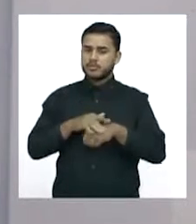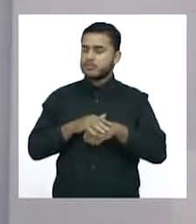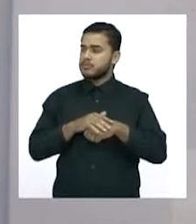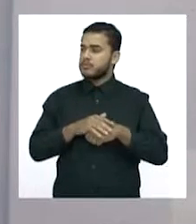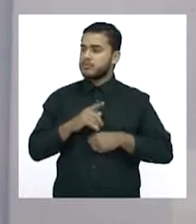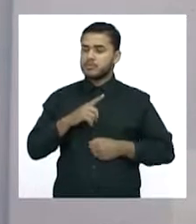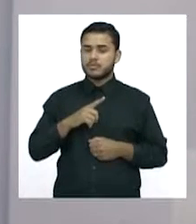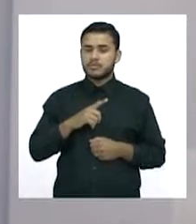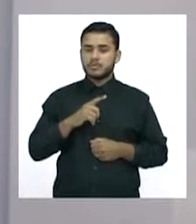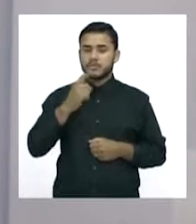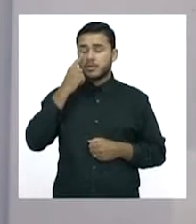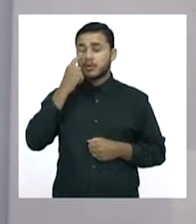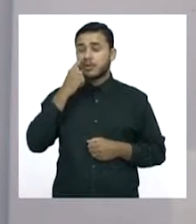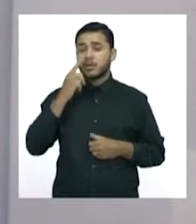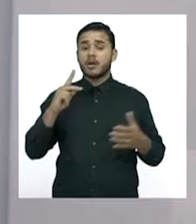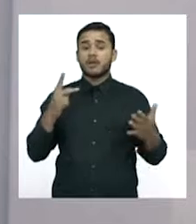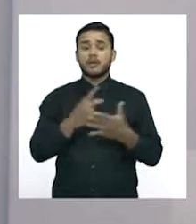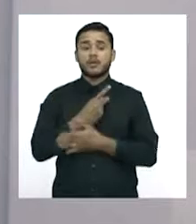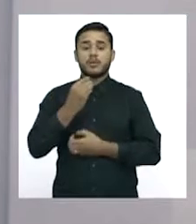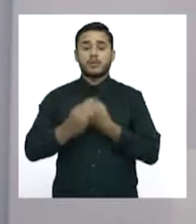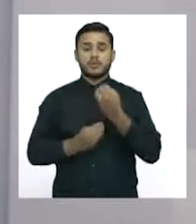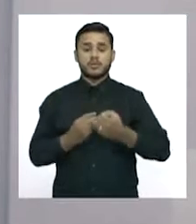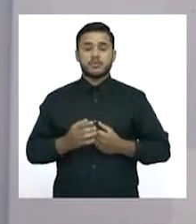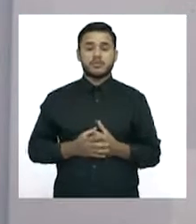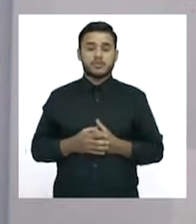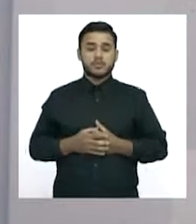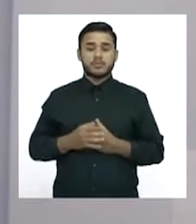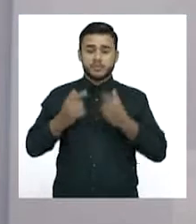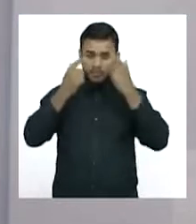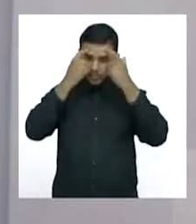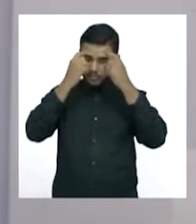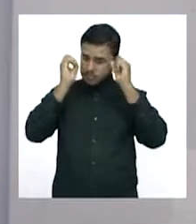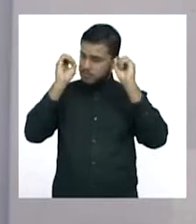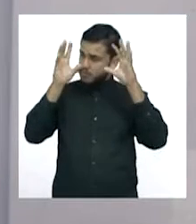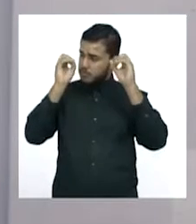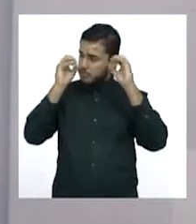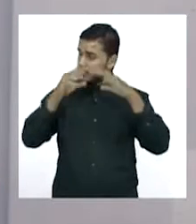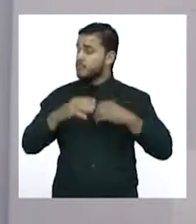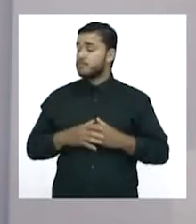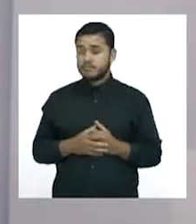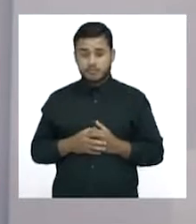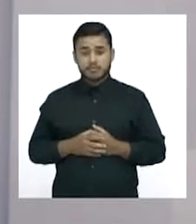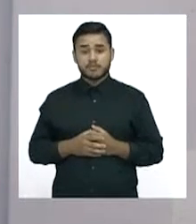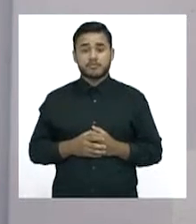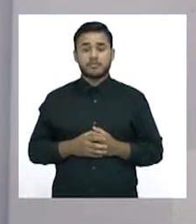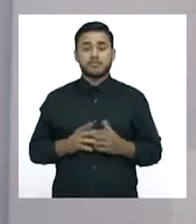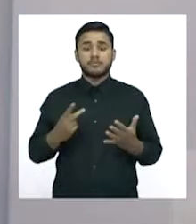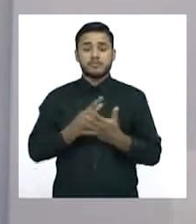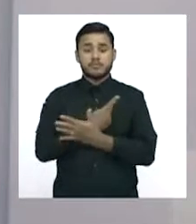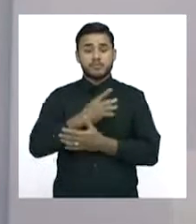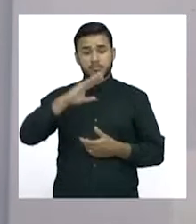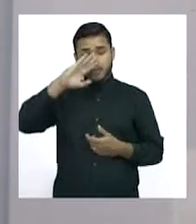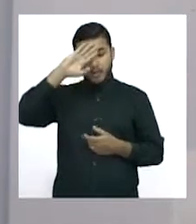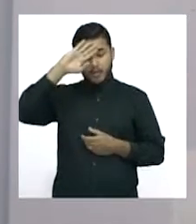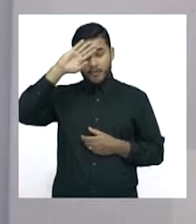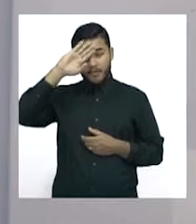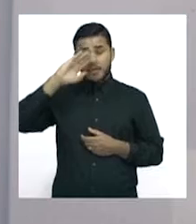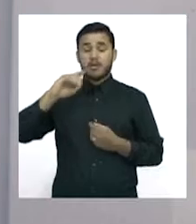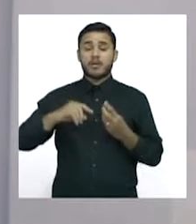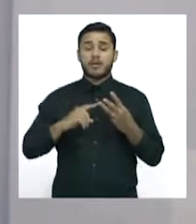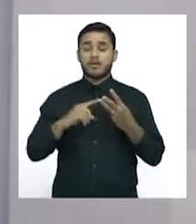da criptococose, você pode ter o relato de uma dor de cabeça intensa, pode vir a causar febre,